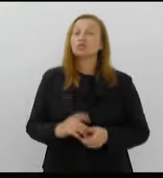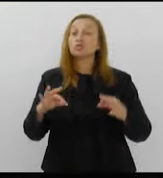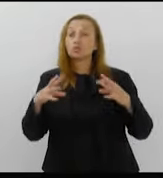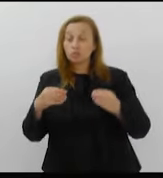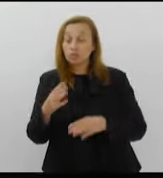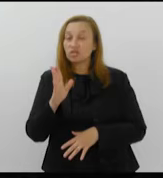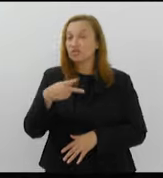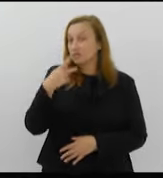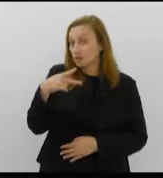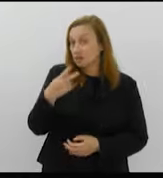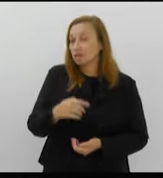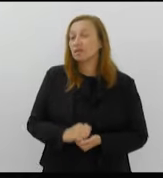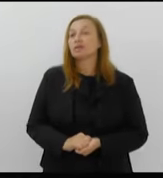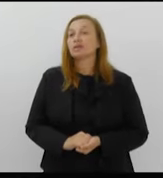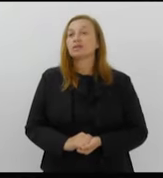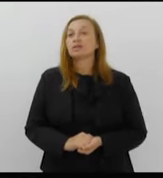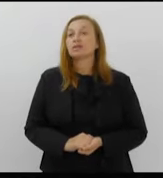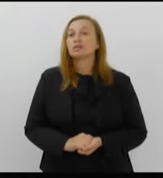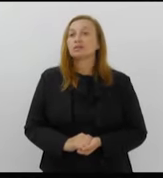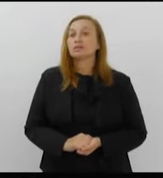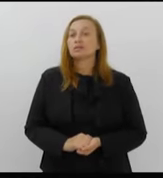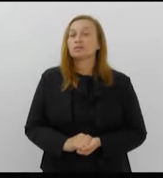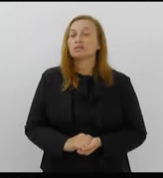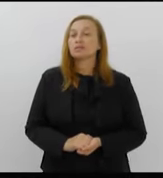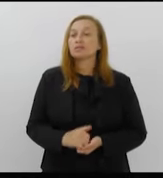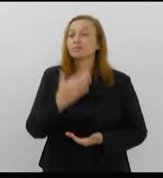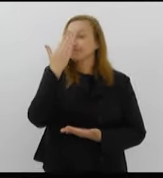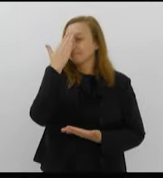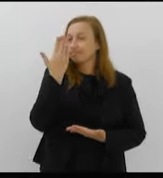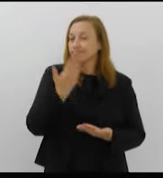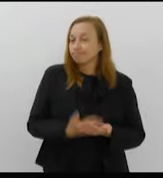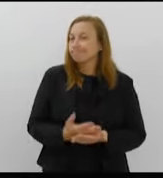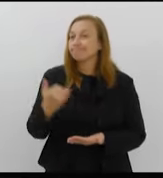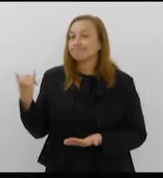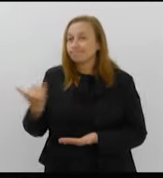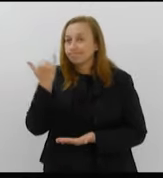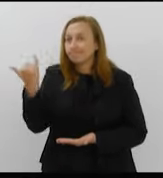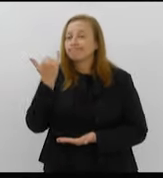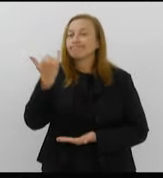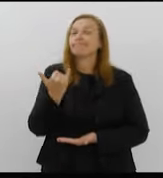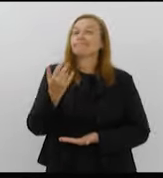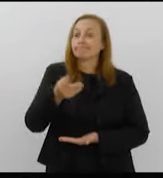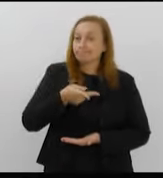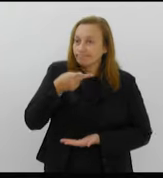que a gente coloca aqui, a gente acredita que é importante ratificar